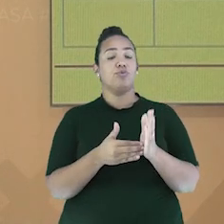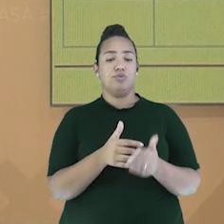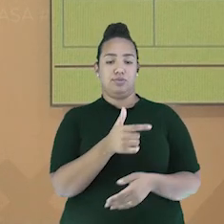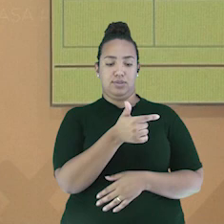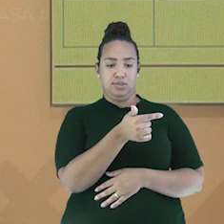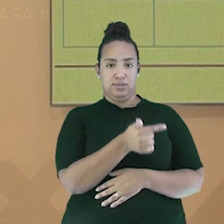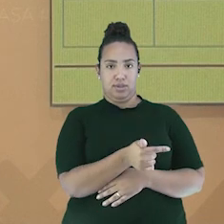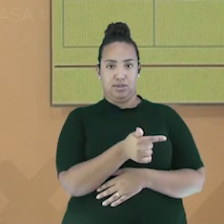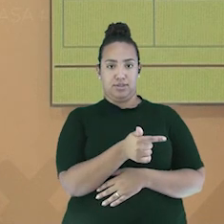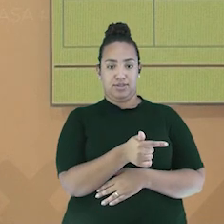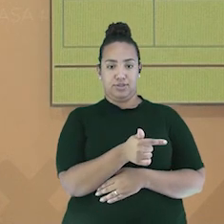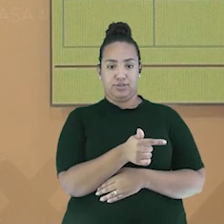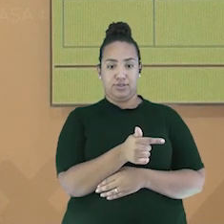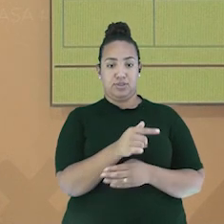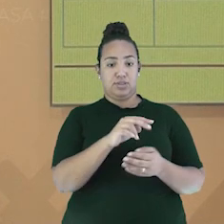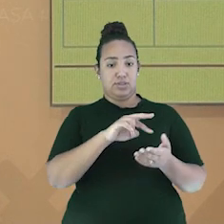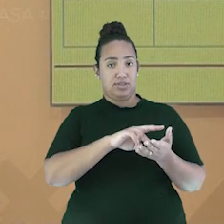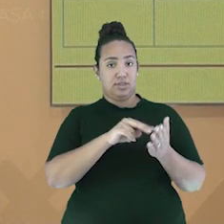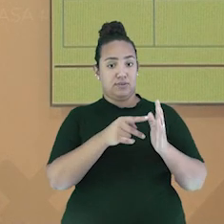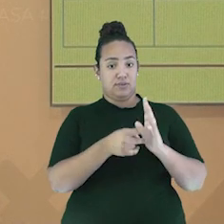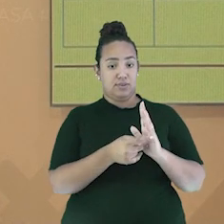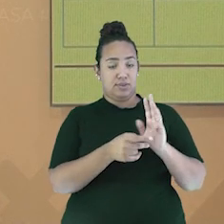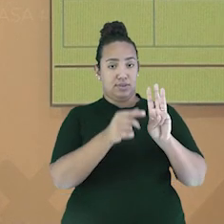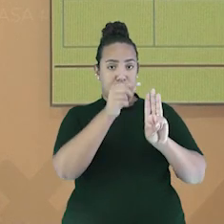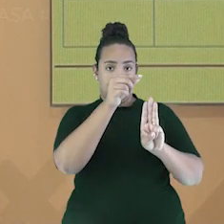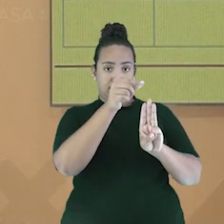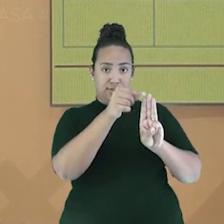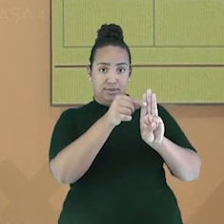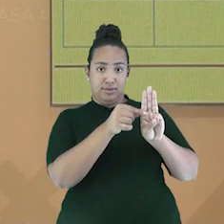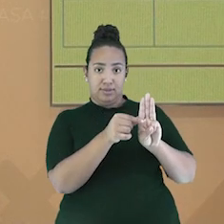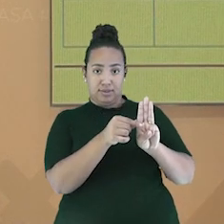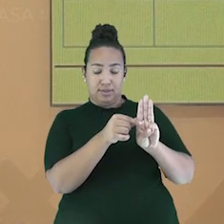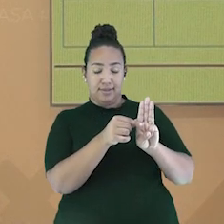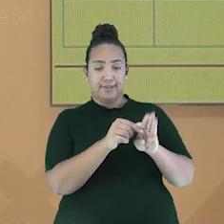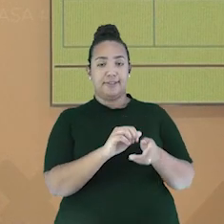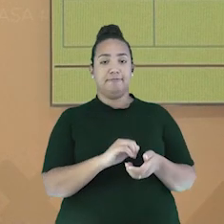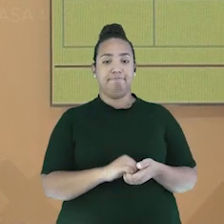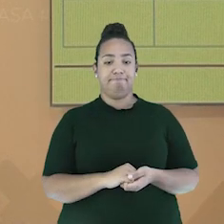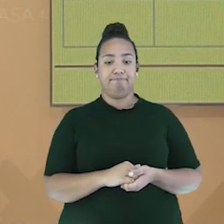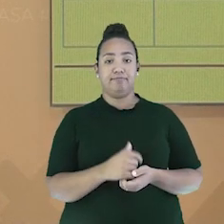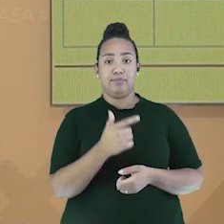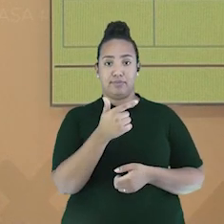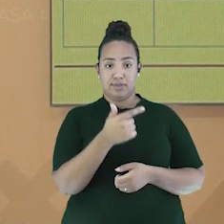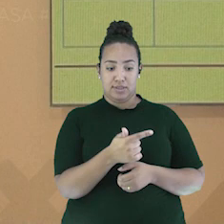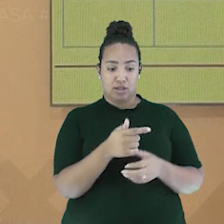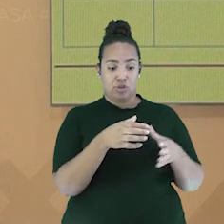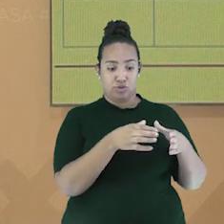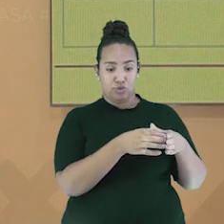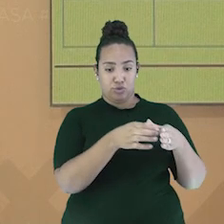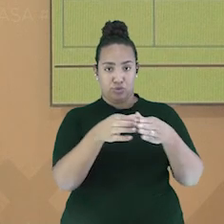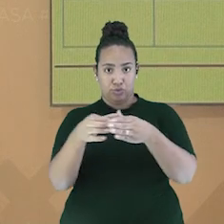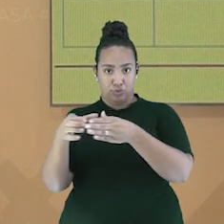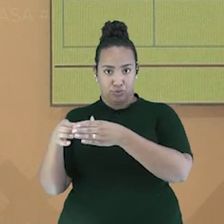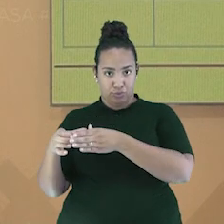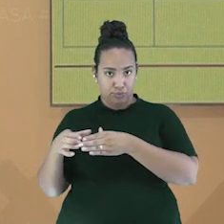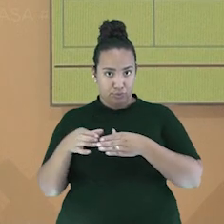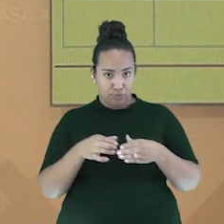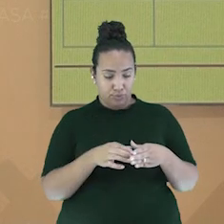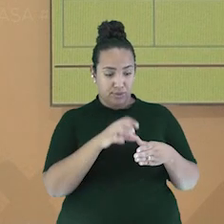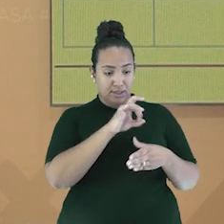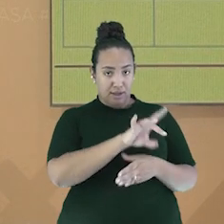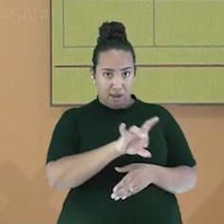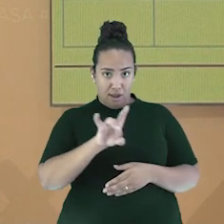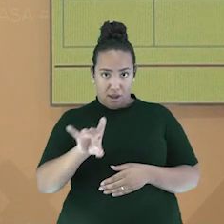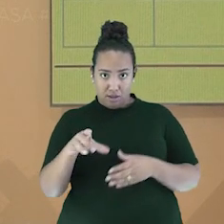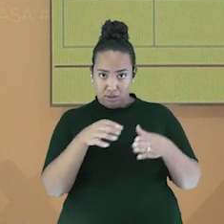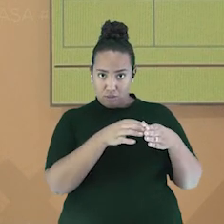que aqui está representando 7 centenas que são sete grupos de 100 unidades ou seja temos